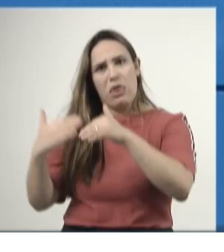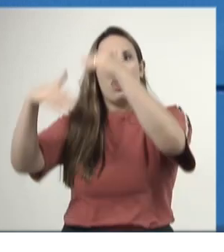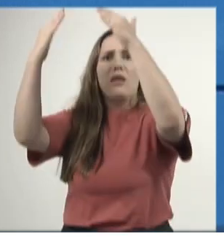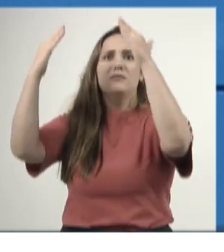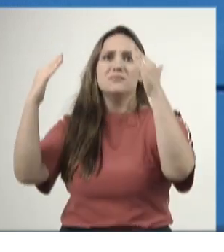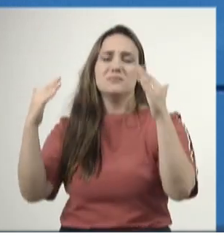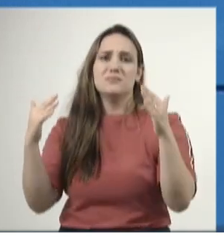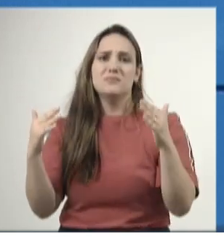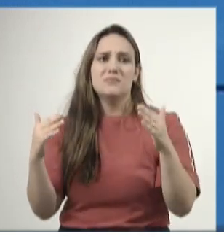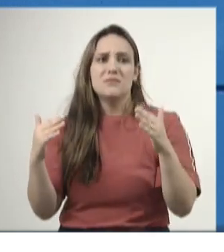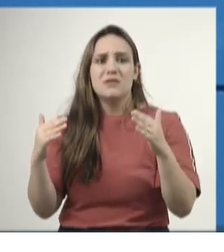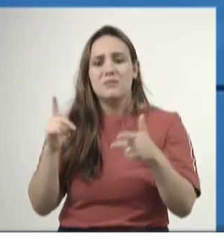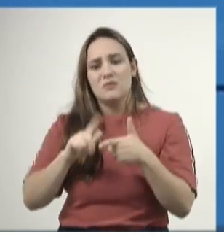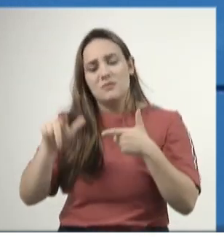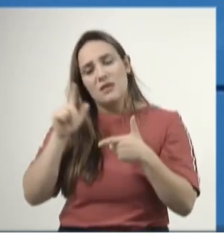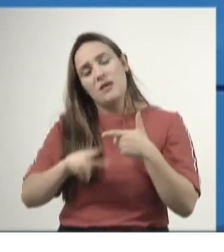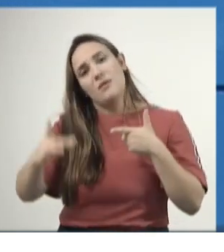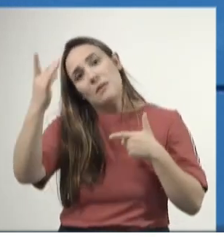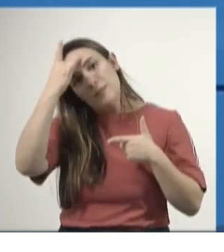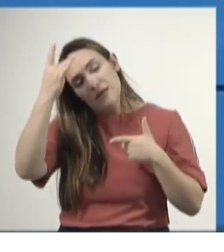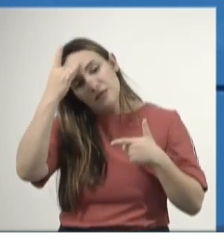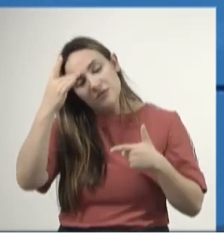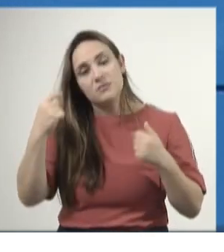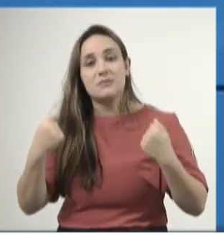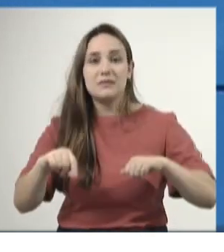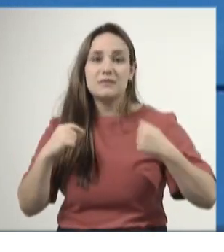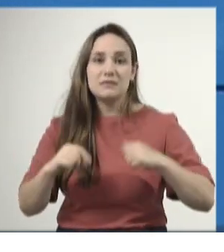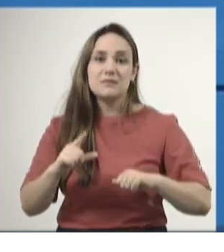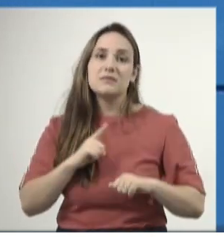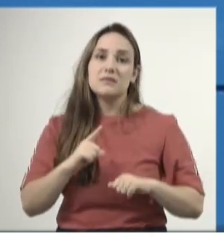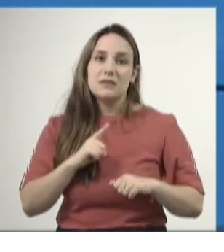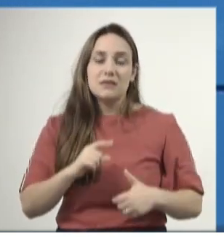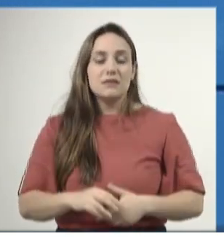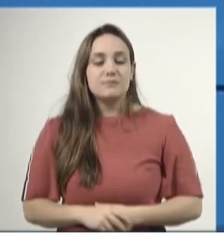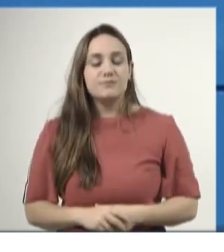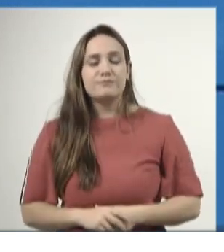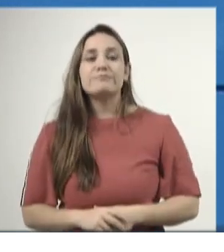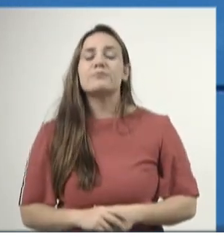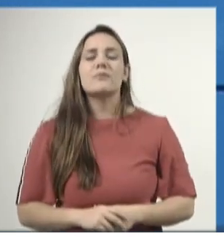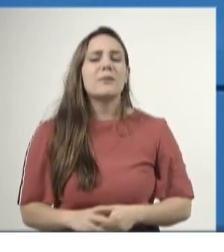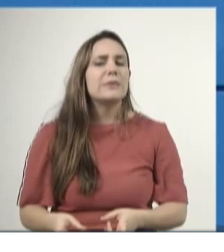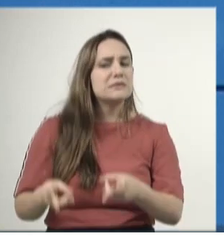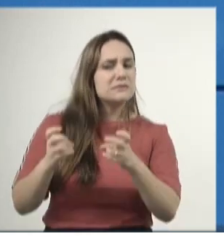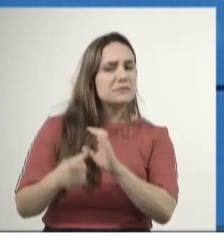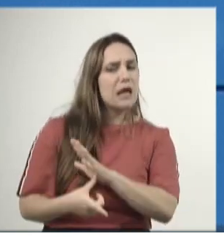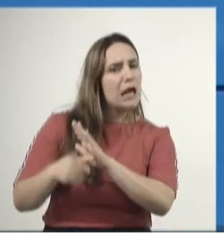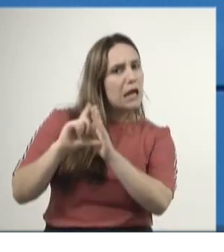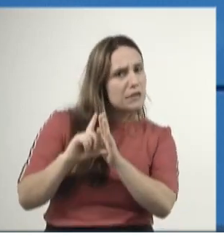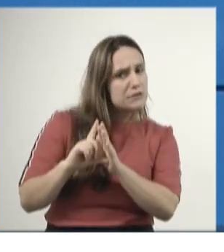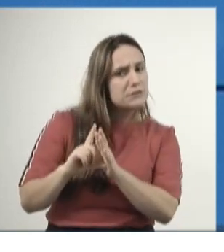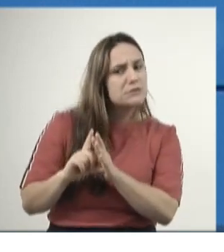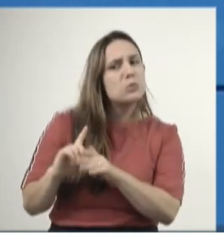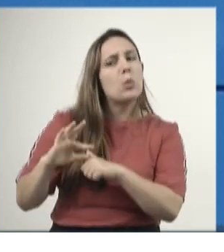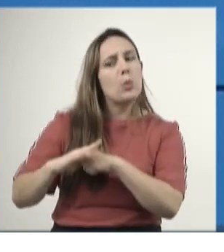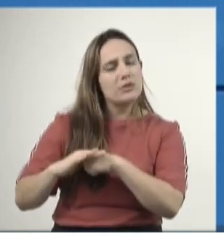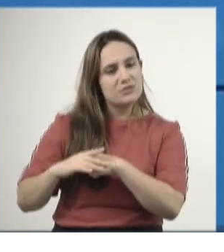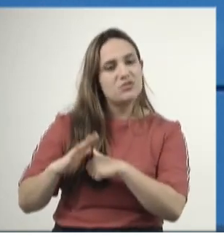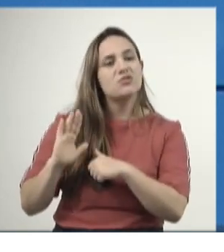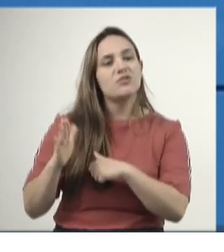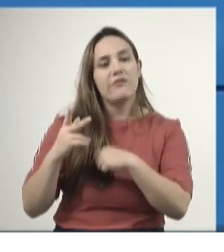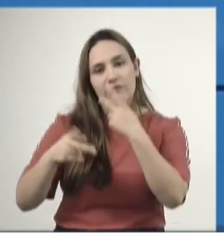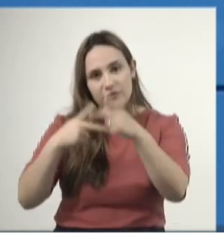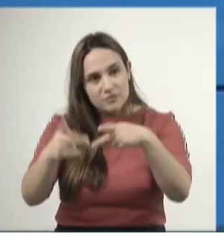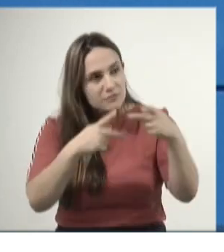de progressões mentais, é necessário o reconhecimento e o diagnóstico precoce, a qual todos nós